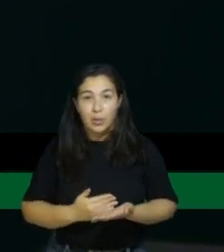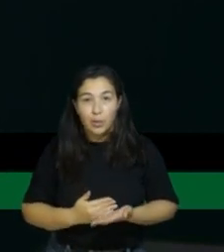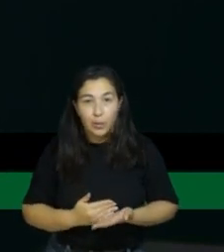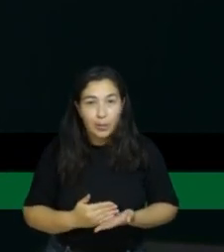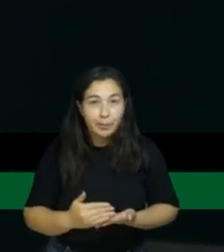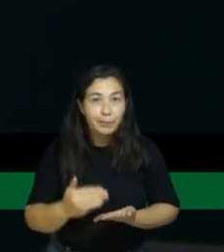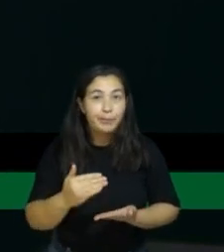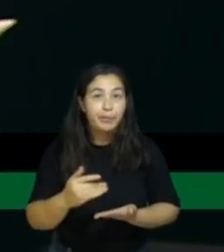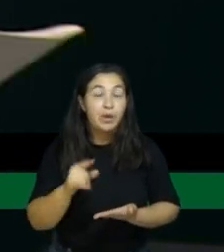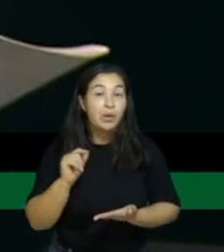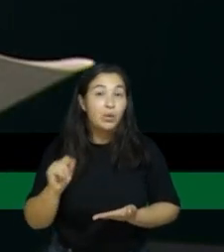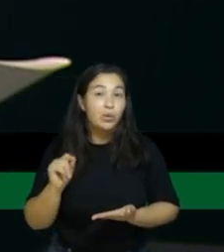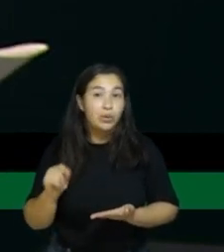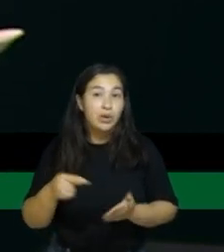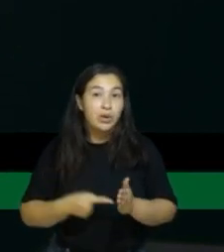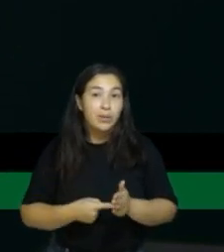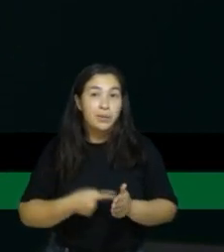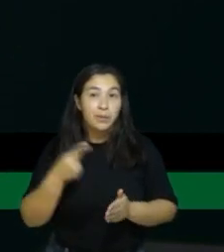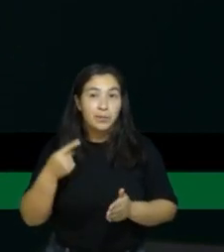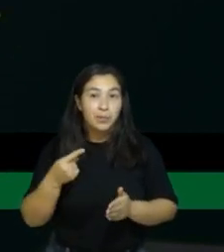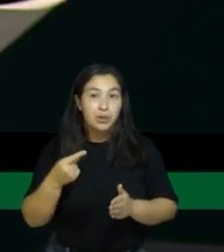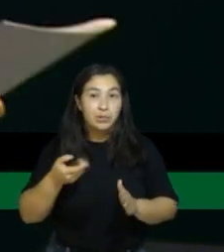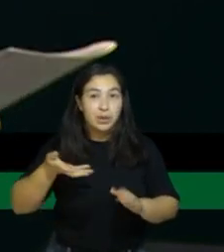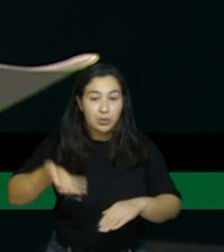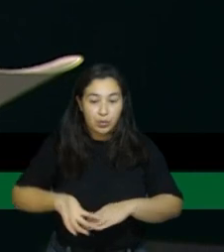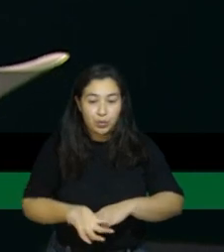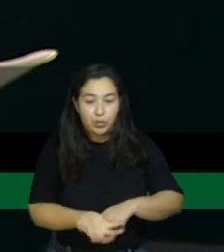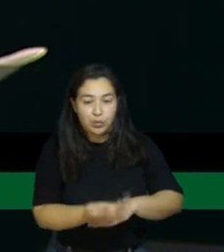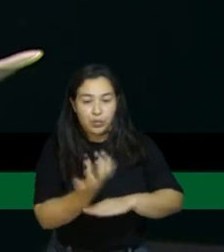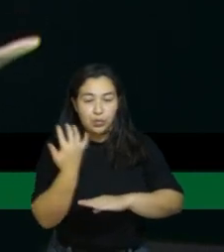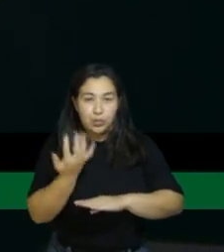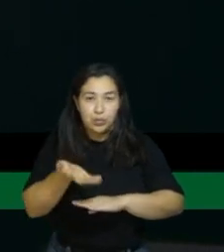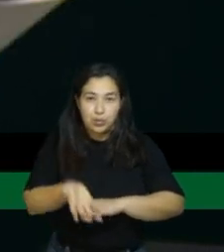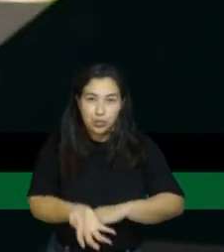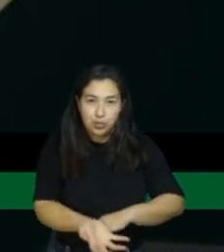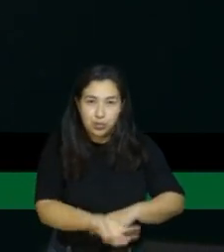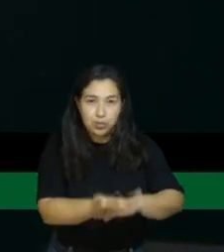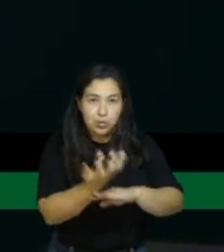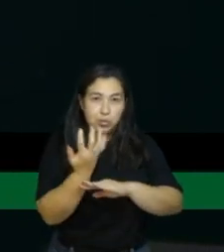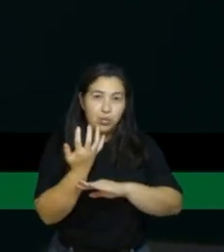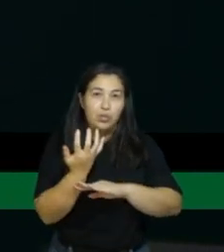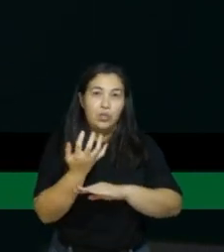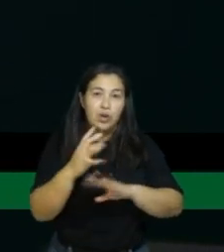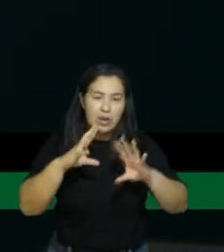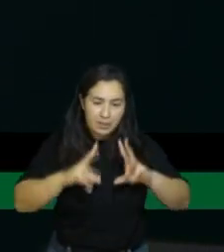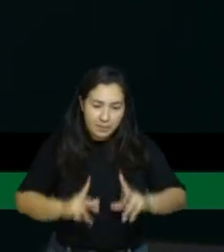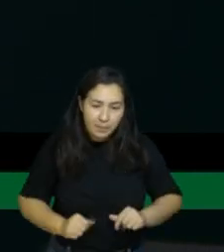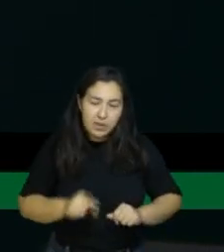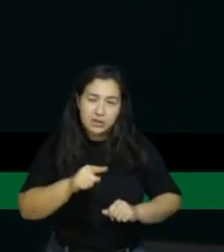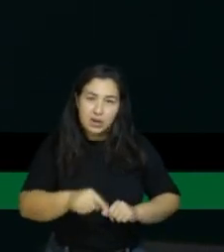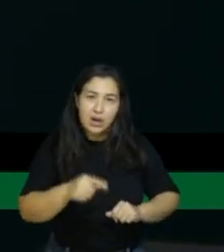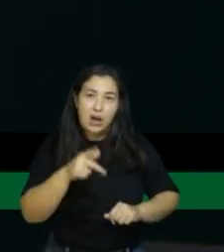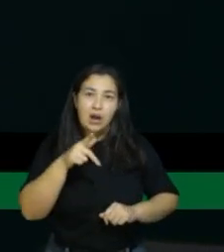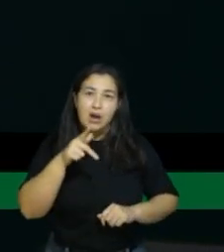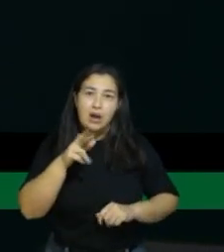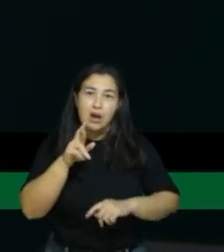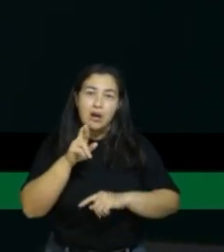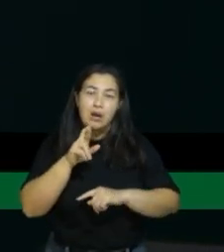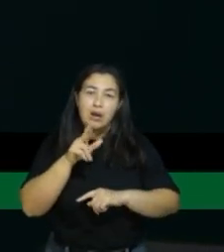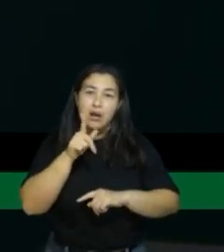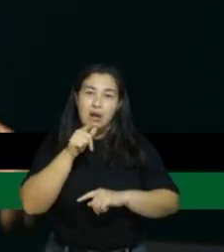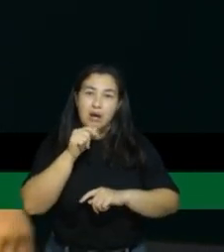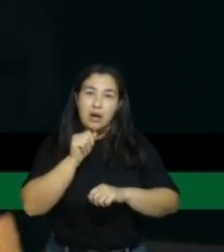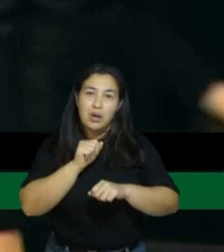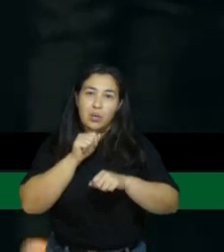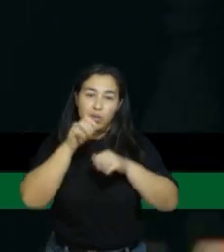e do primeiro desassoreamento do Rio Itaju lá propriamente dito em Rio do Sul onde o